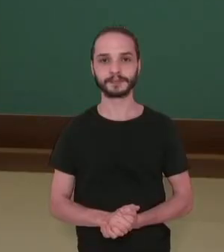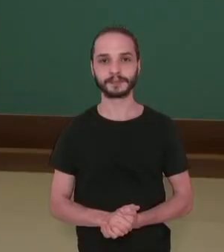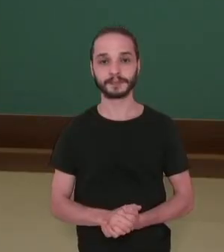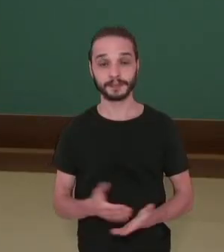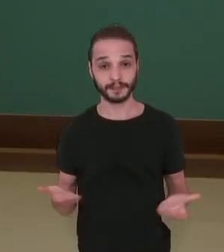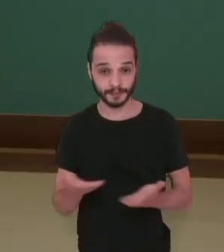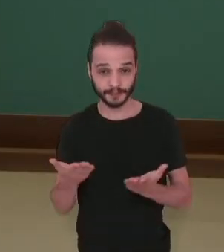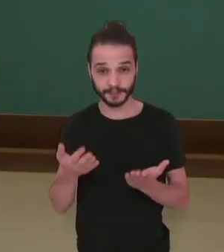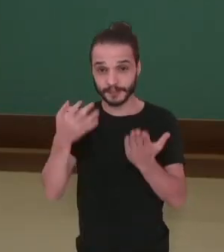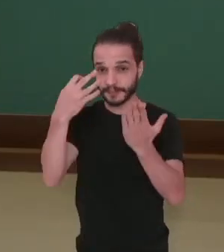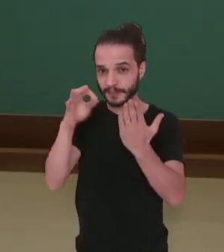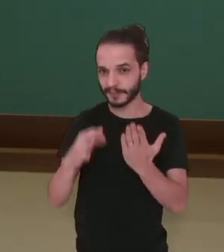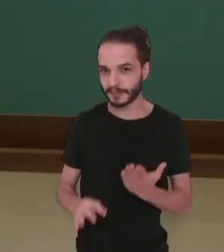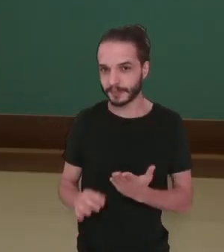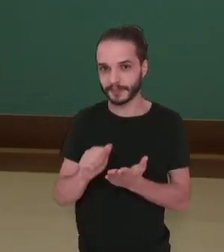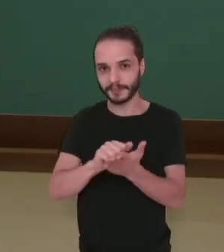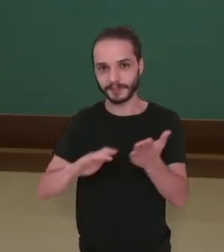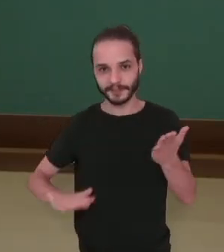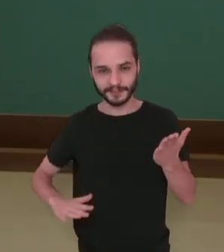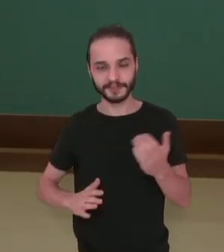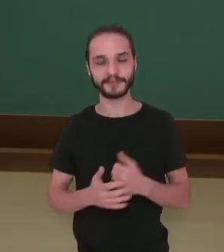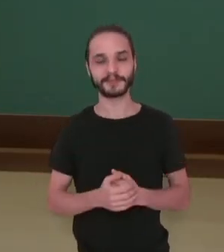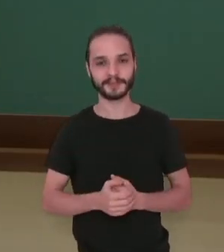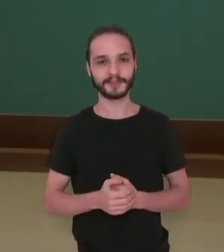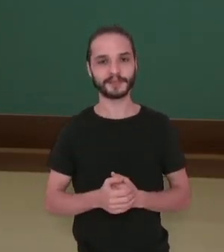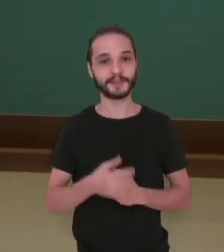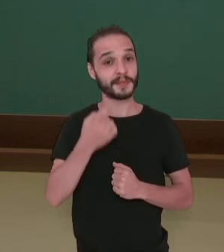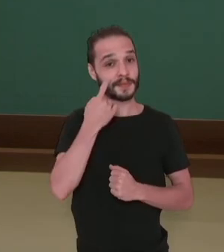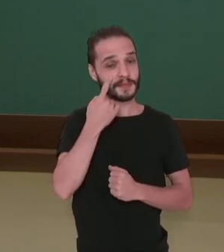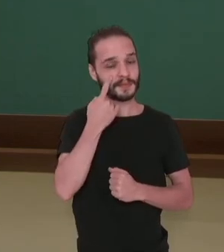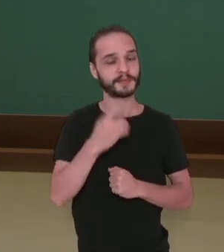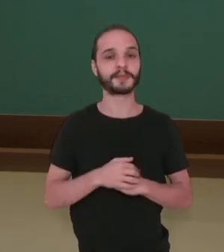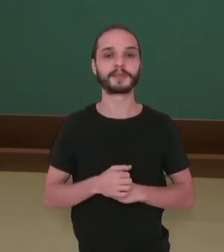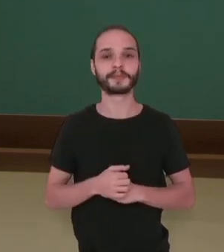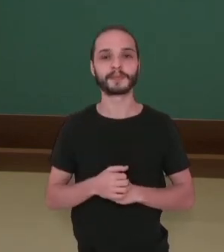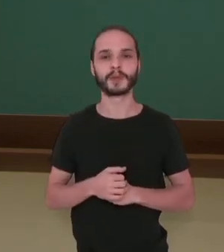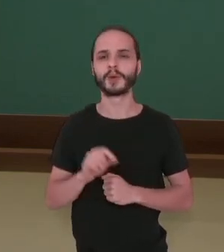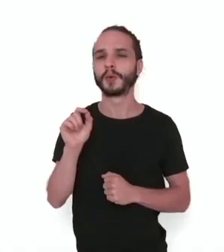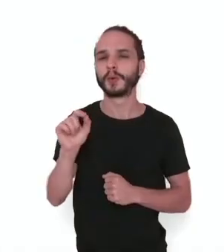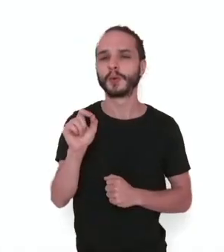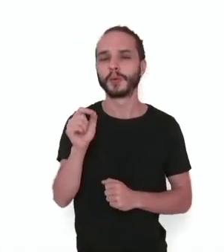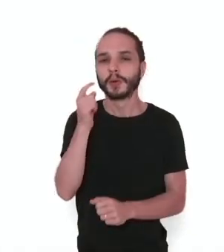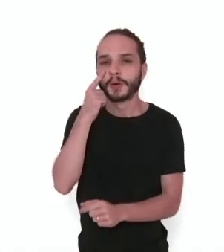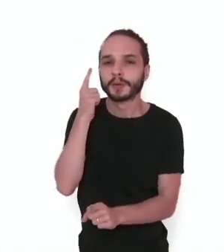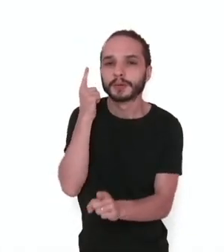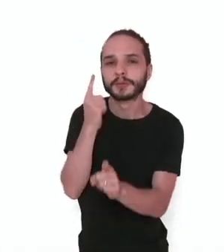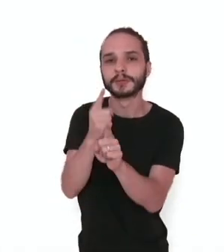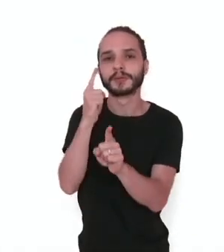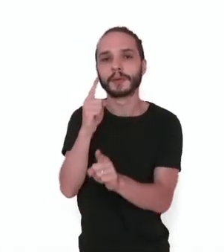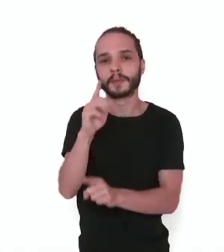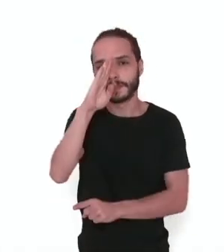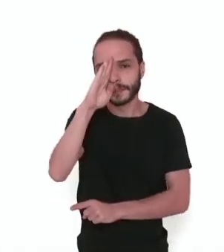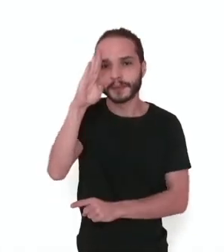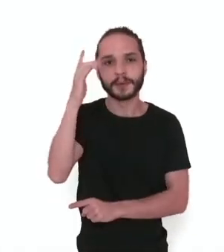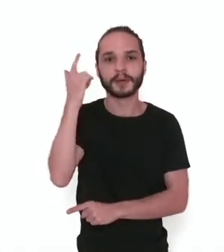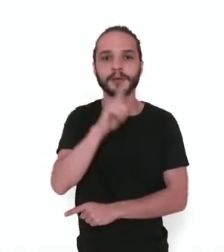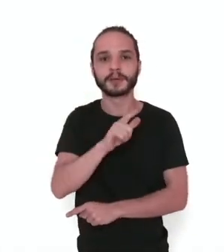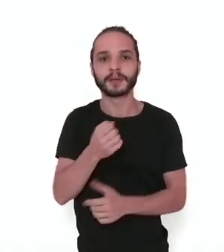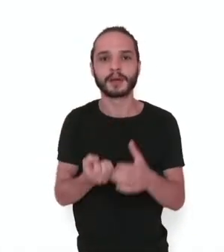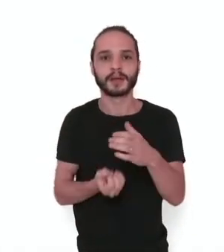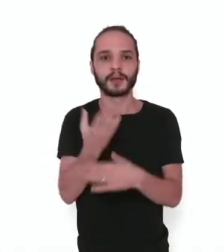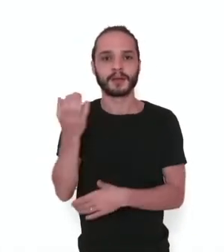Vamos para a correção dessa atividade? Então vamos lá. Que descoberta foi determinante para o surgimento da